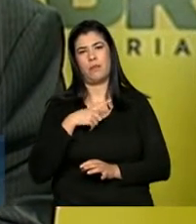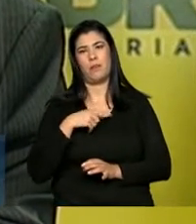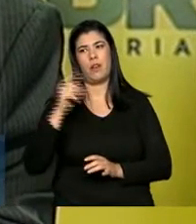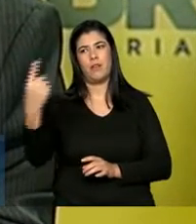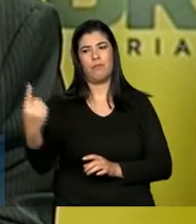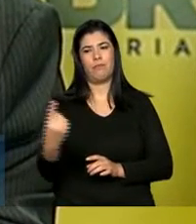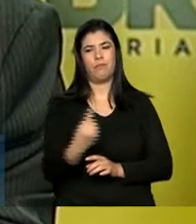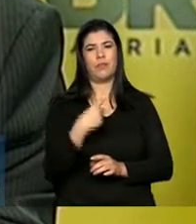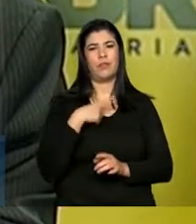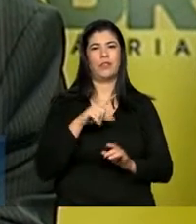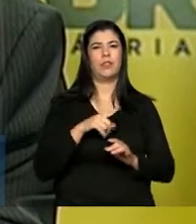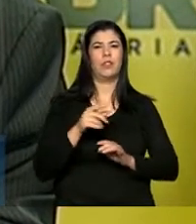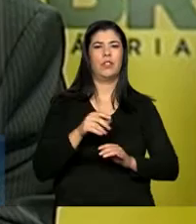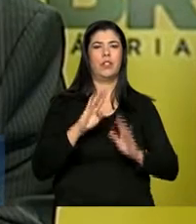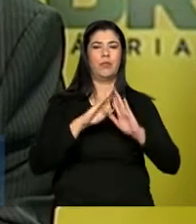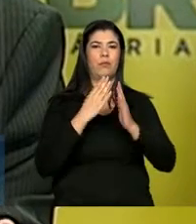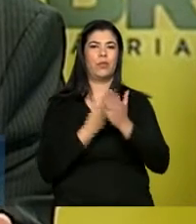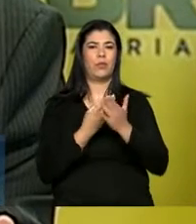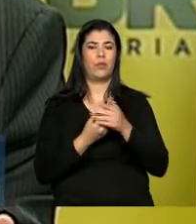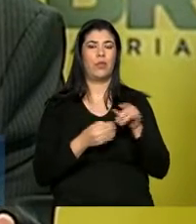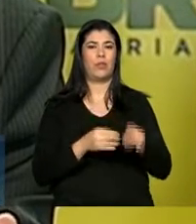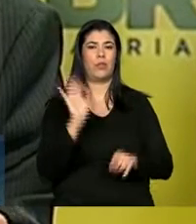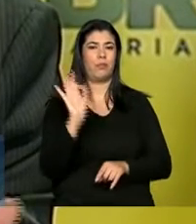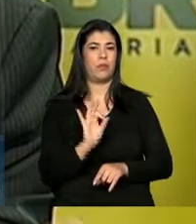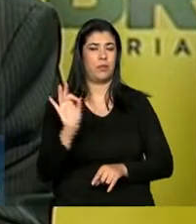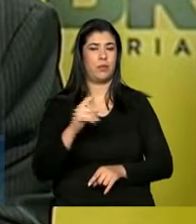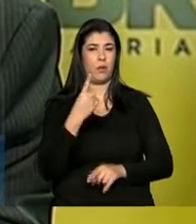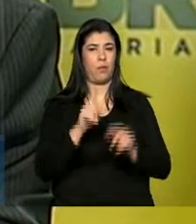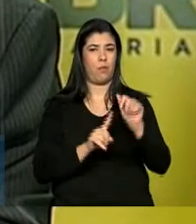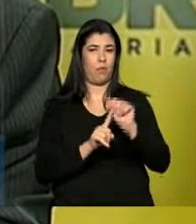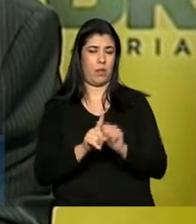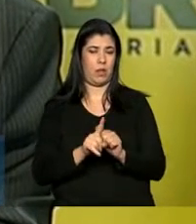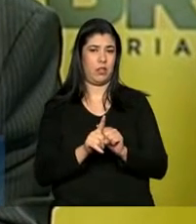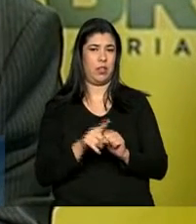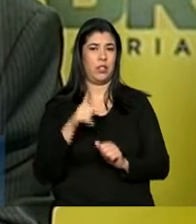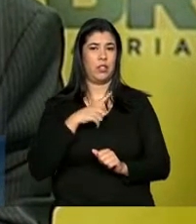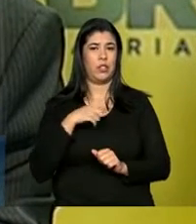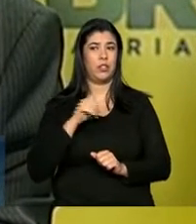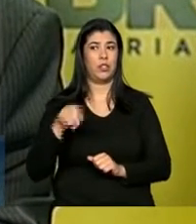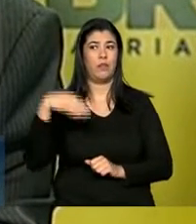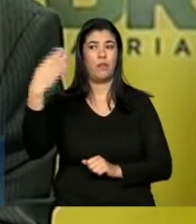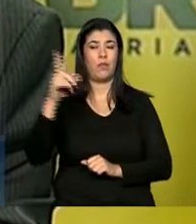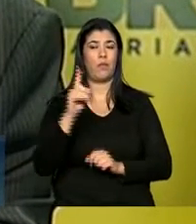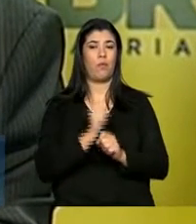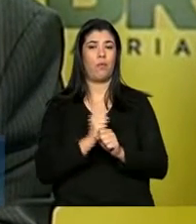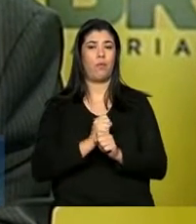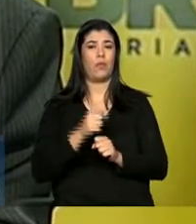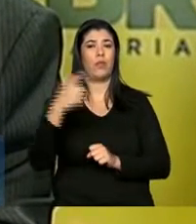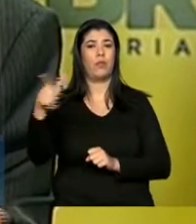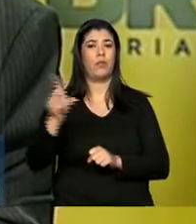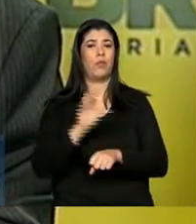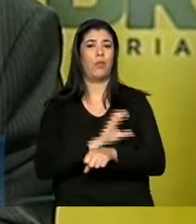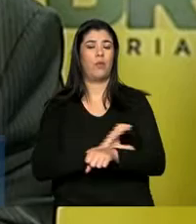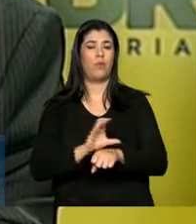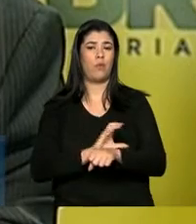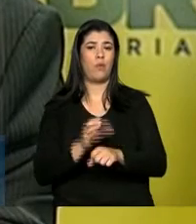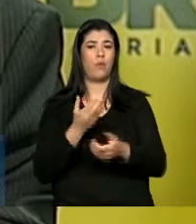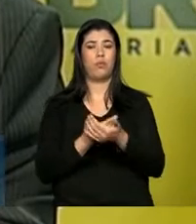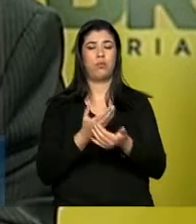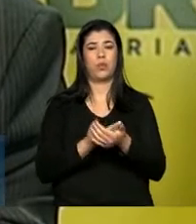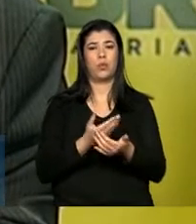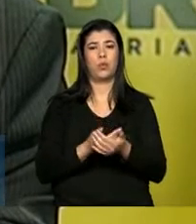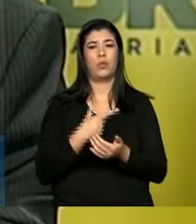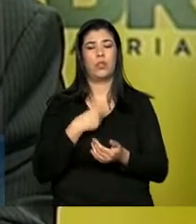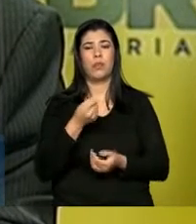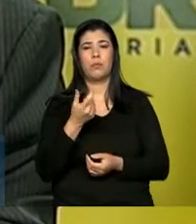escola. Efetivamente tinham sido alunos, mas por um mês, enquanto tinham sido alunos por um ano inteiro de outro cursinho. É um pouco